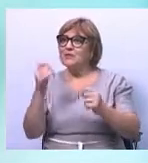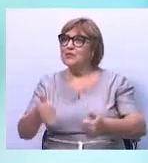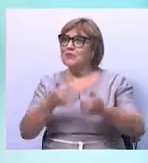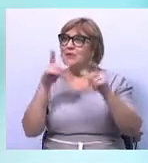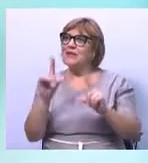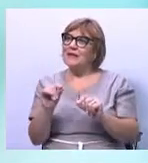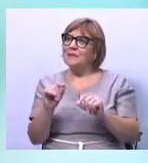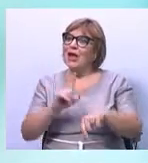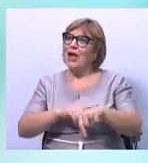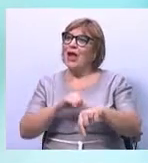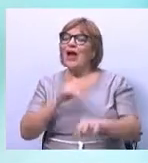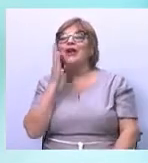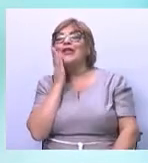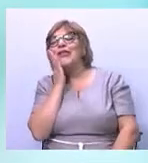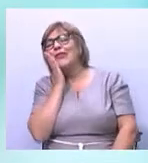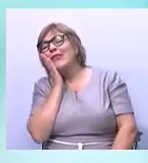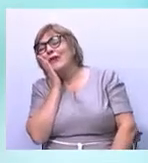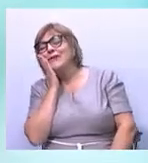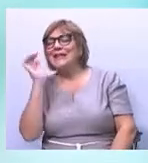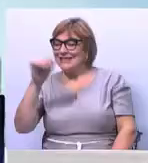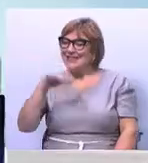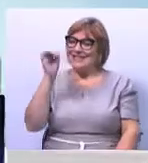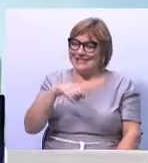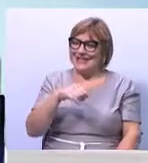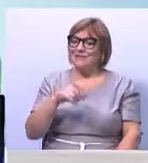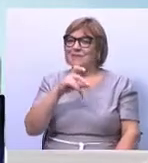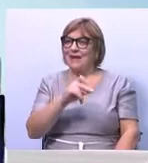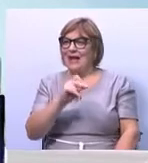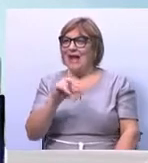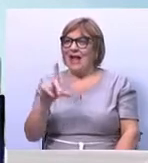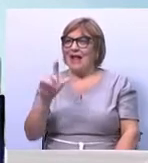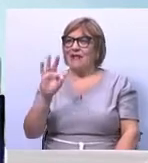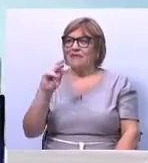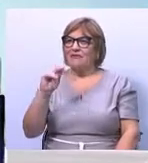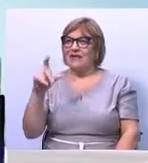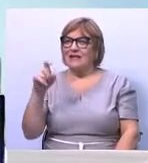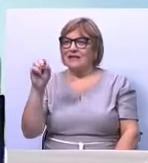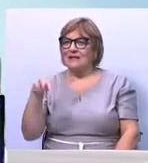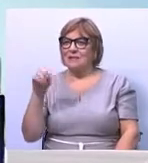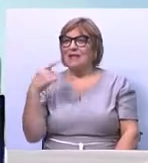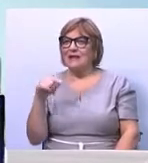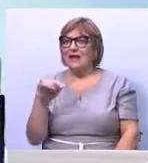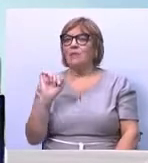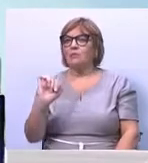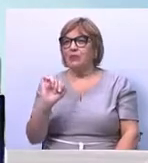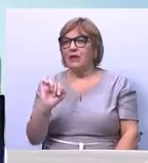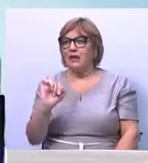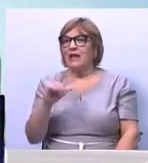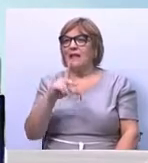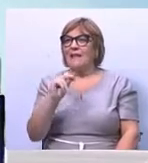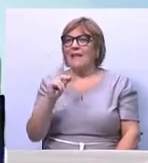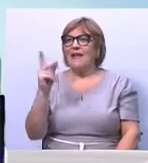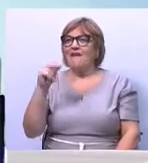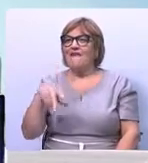benefícios, nomeadamente na hora de dormir. Exatamente, sim. A alfazema, normalmente, em Portugal utiliza-se muito o termo de alfazema para a lavanda